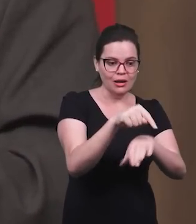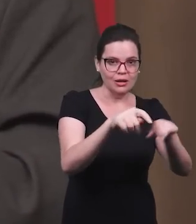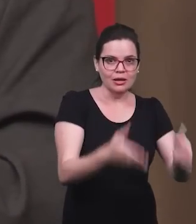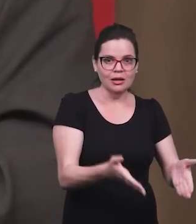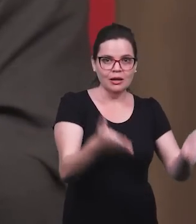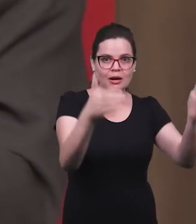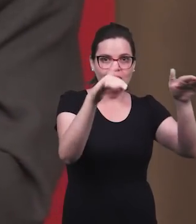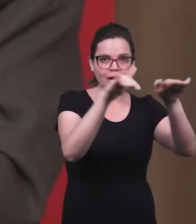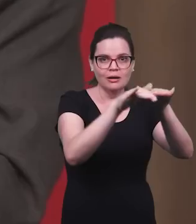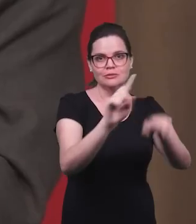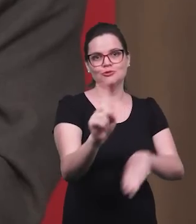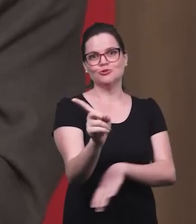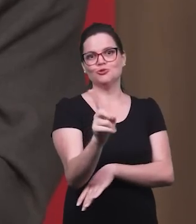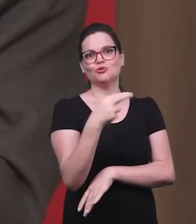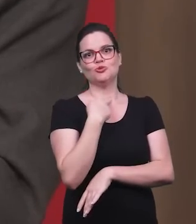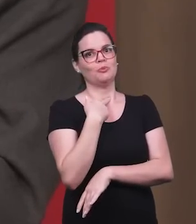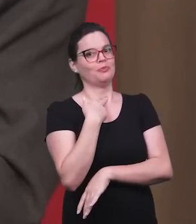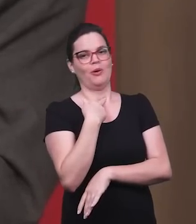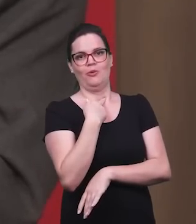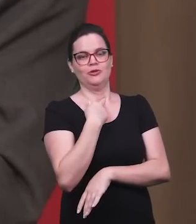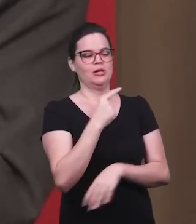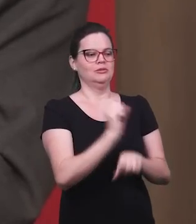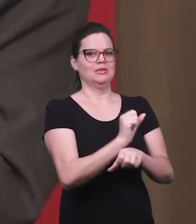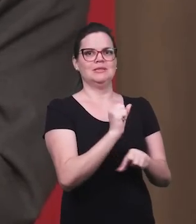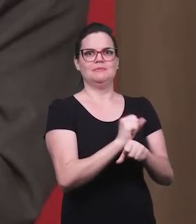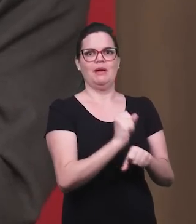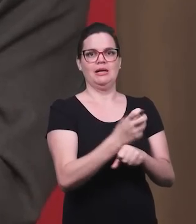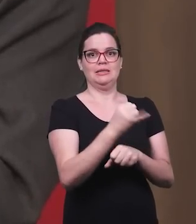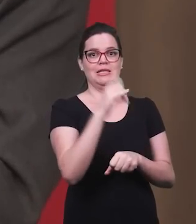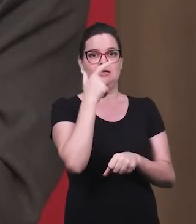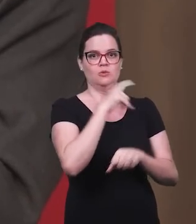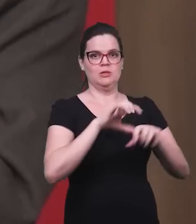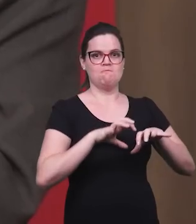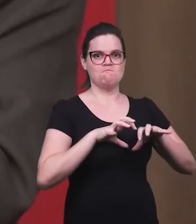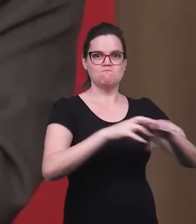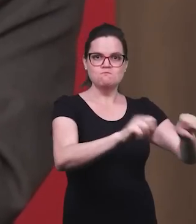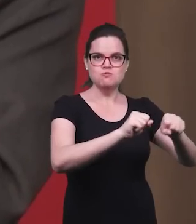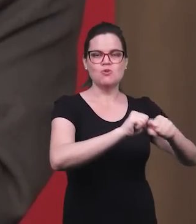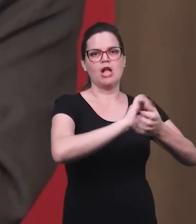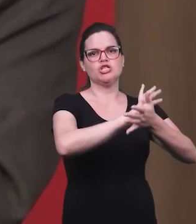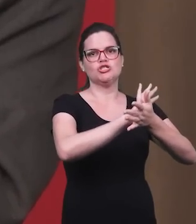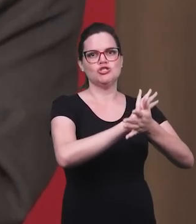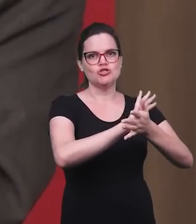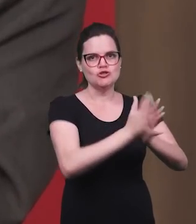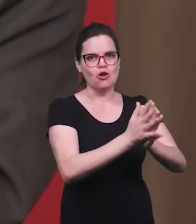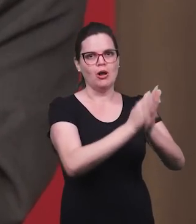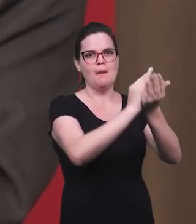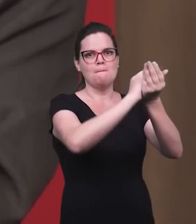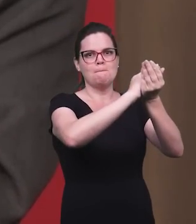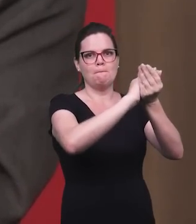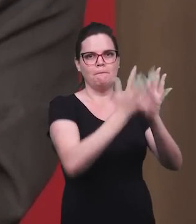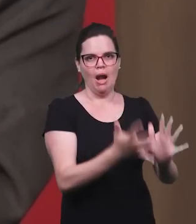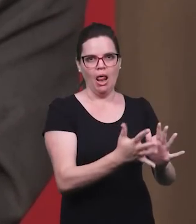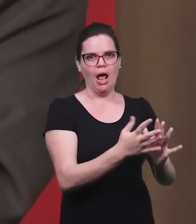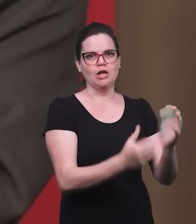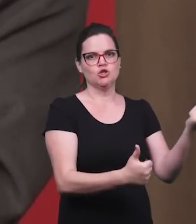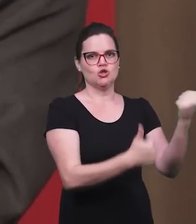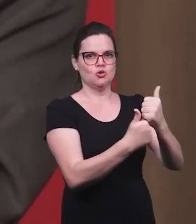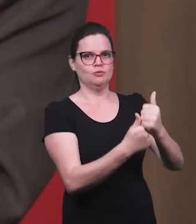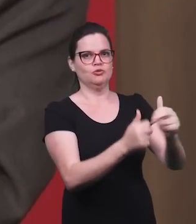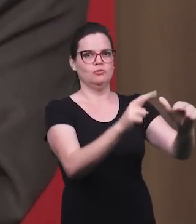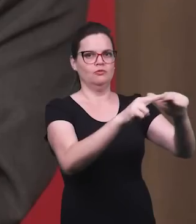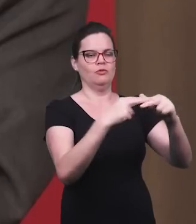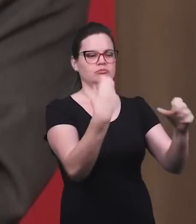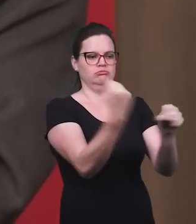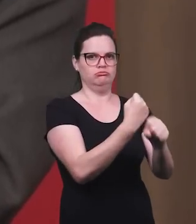Tomando posse, ele vai edificar o templo, vai construir no templo o altar